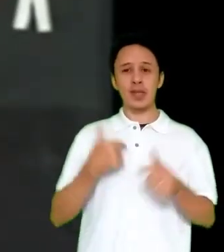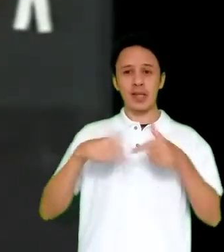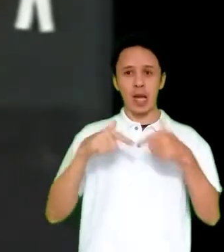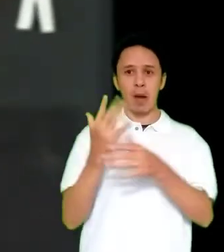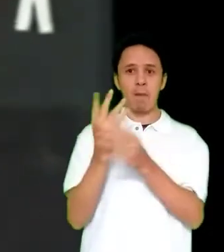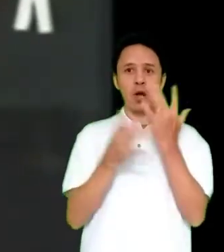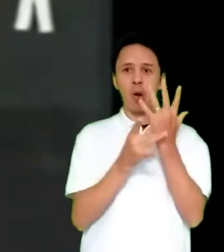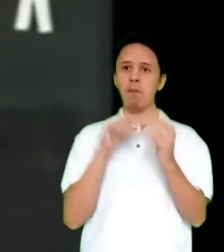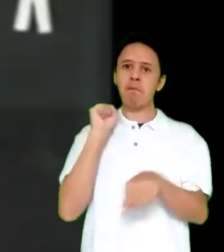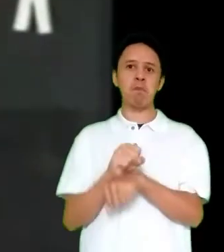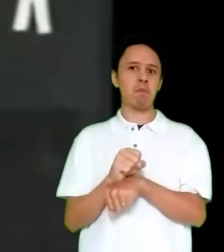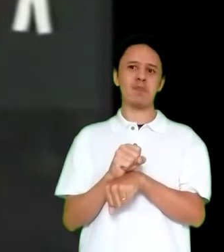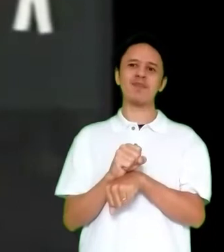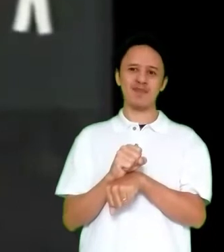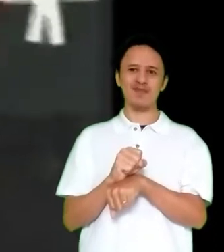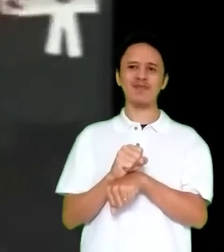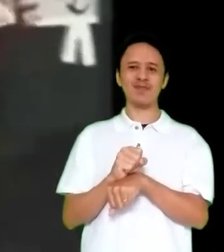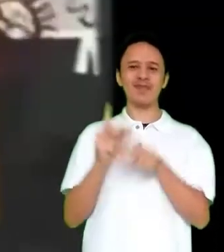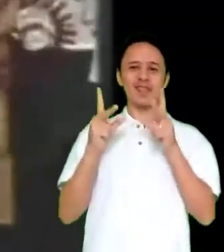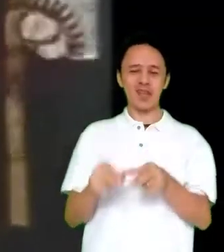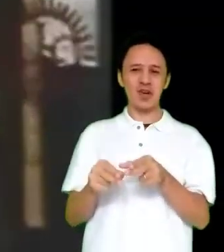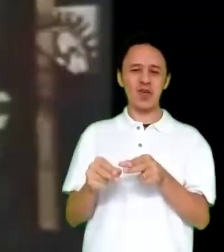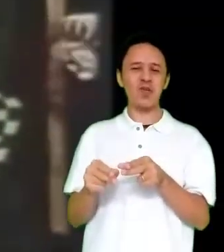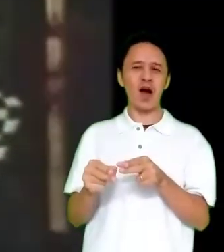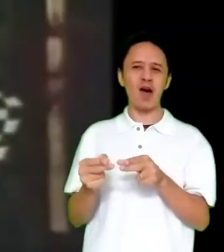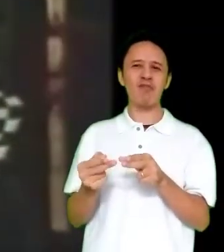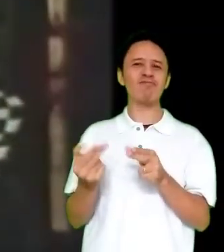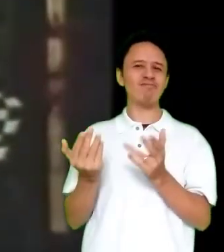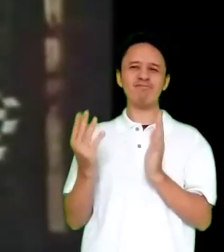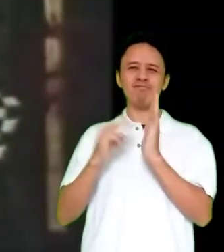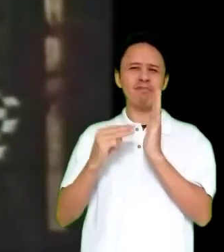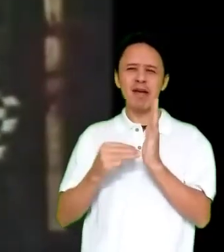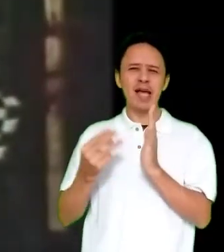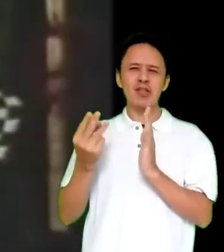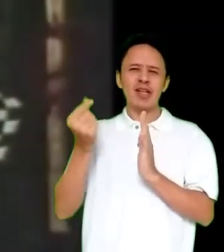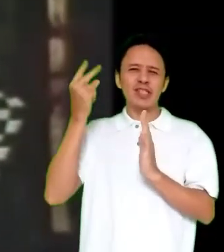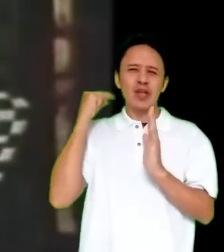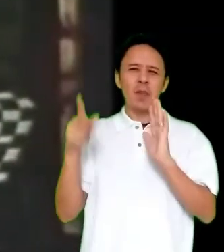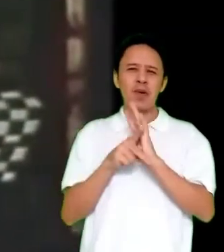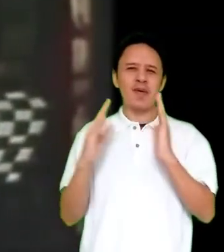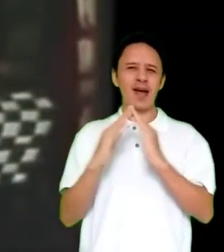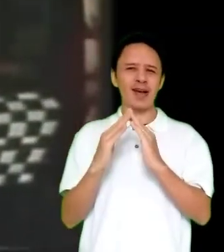O trabalho manual na indústria têxtil foi abandonado, como foi também o velho sistema doméstico de manufatura.